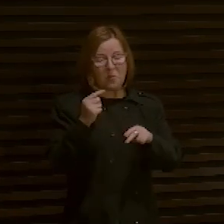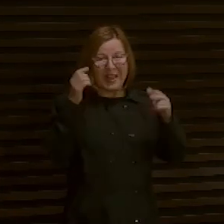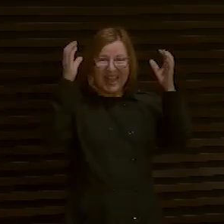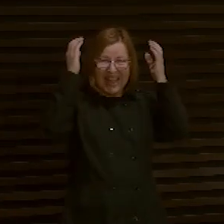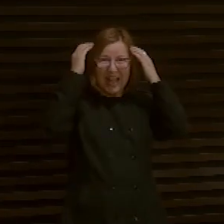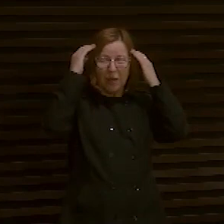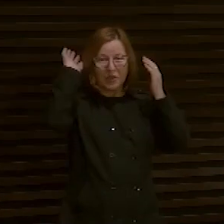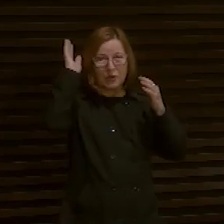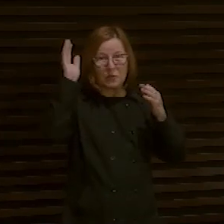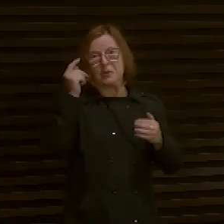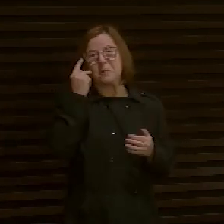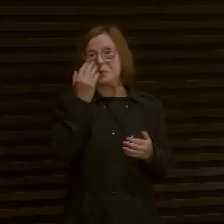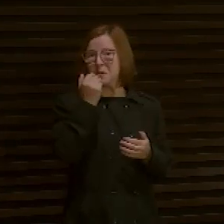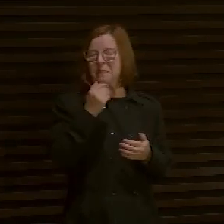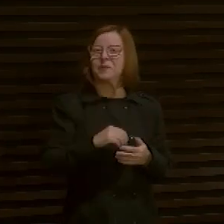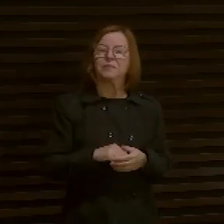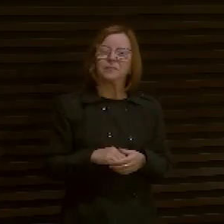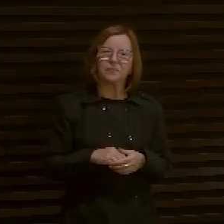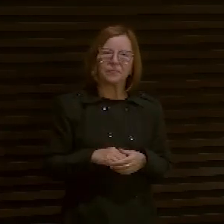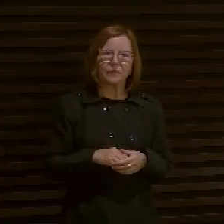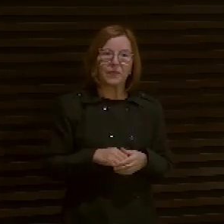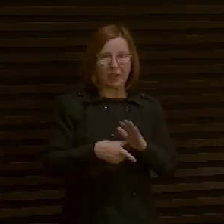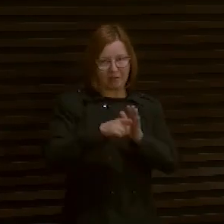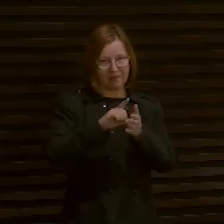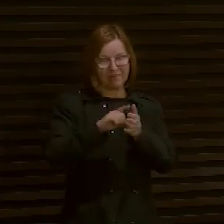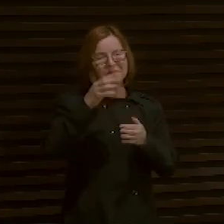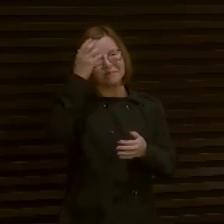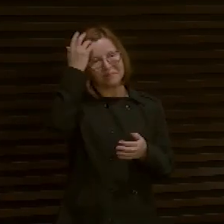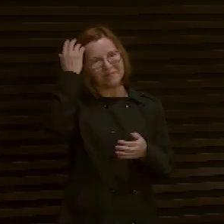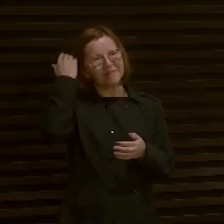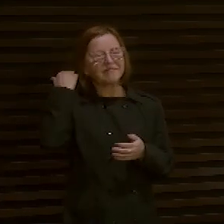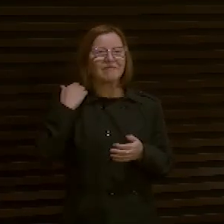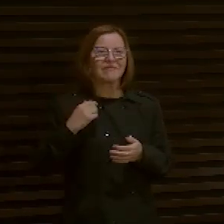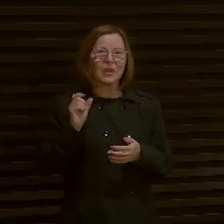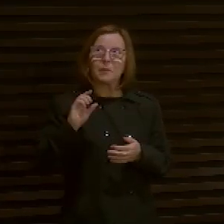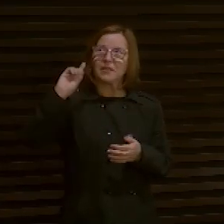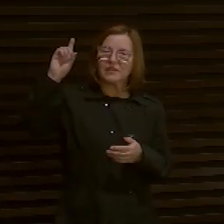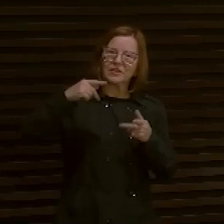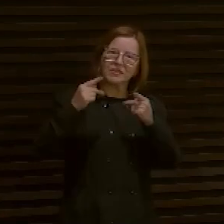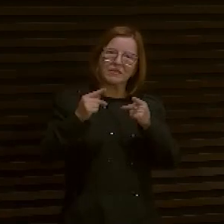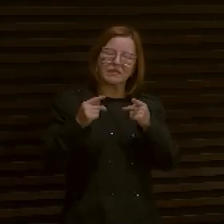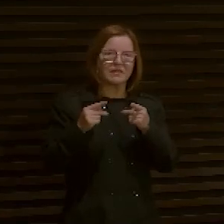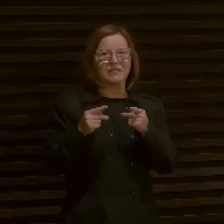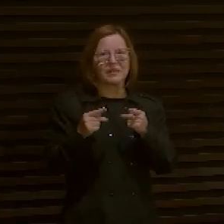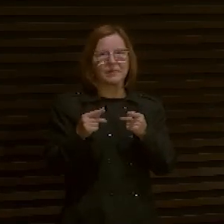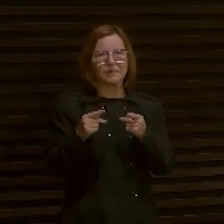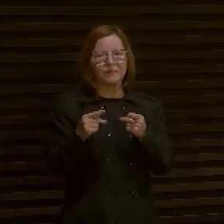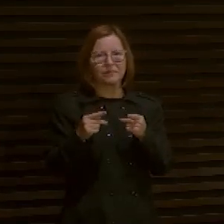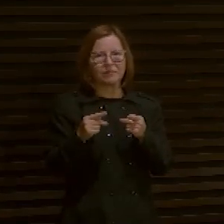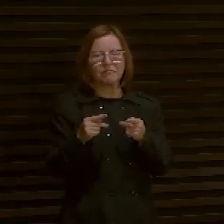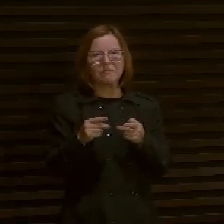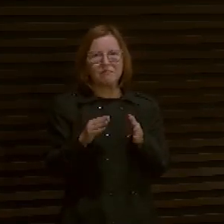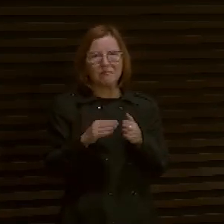a essa fartura. Outra coisa muito interessante em relação à palavra de Deus, porque ela não erra, ela é infalível.